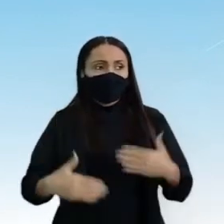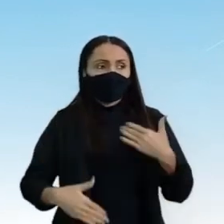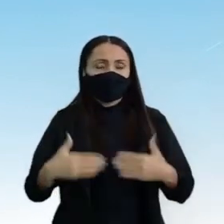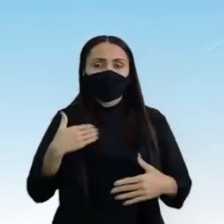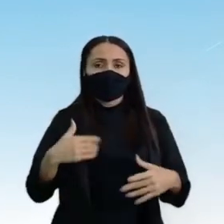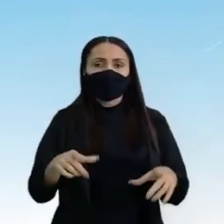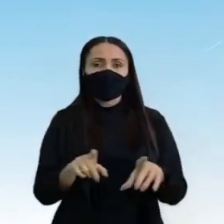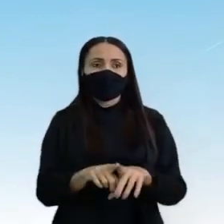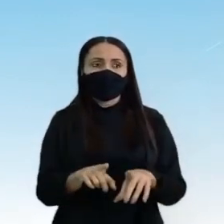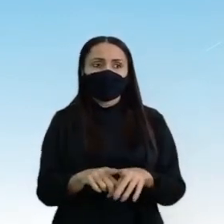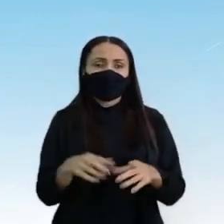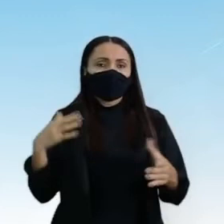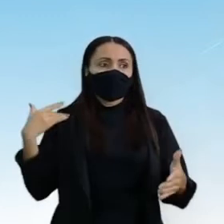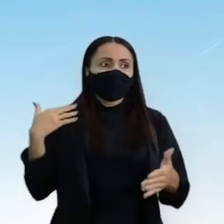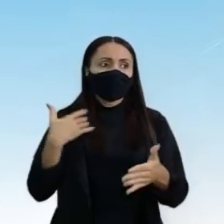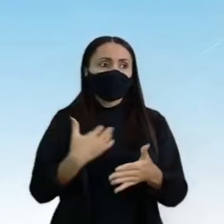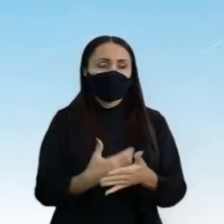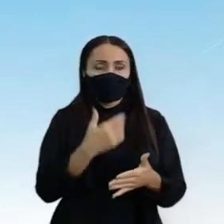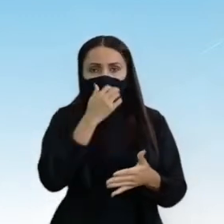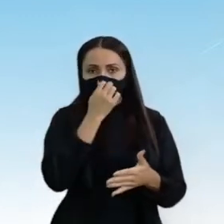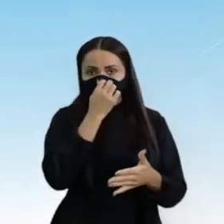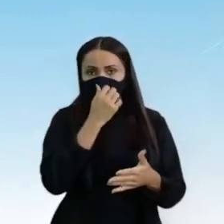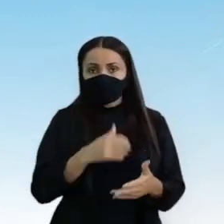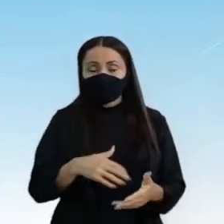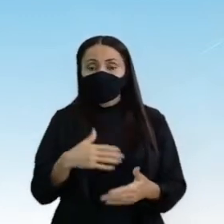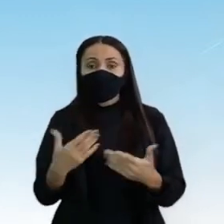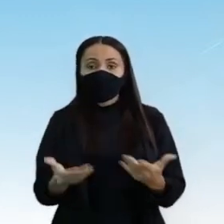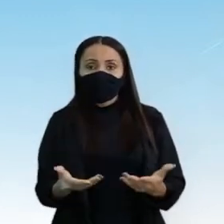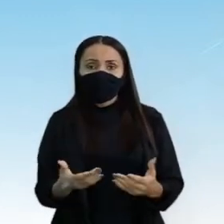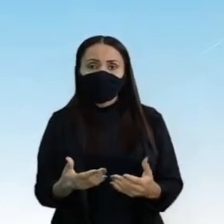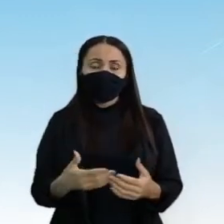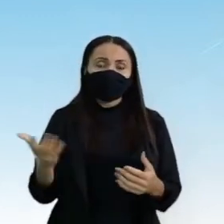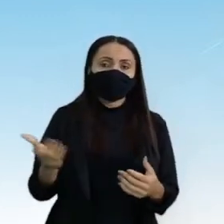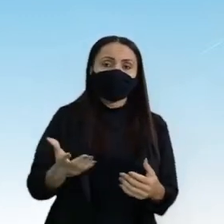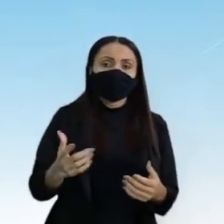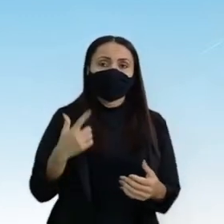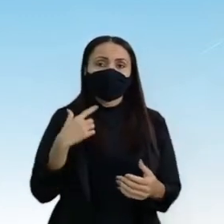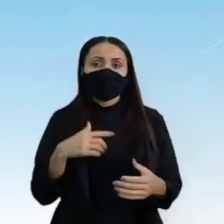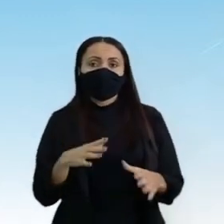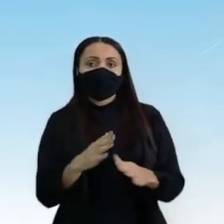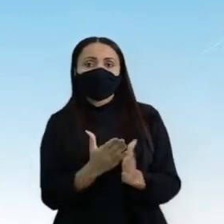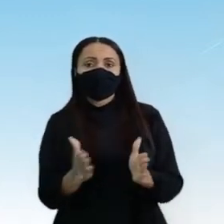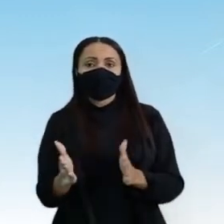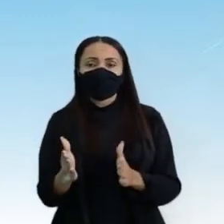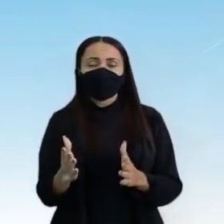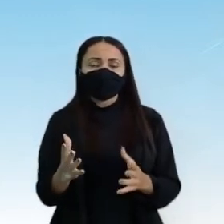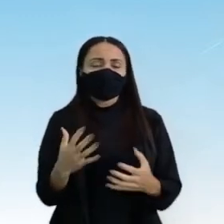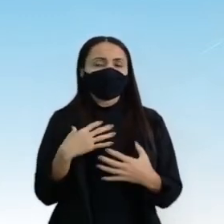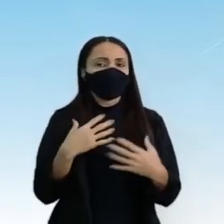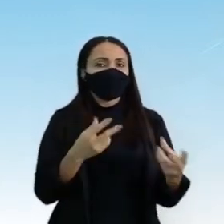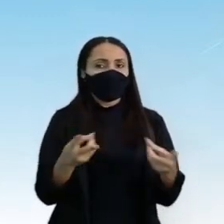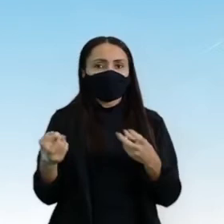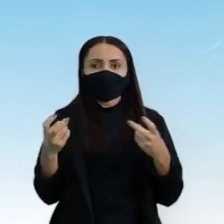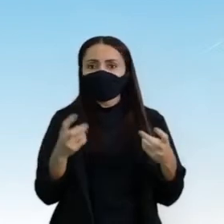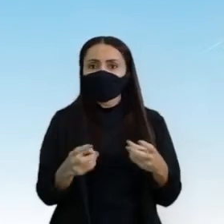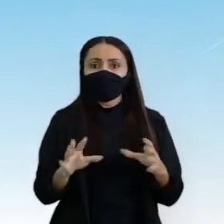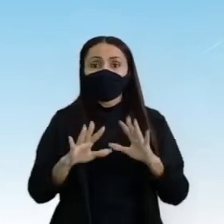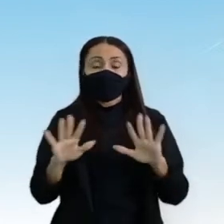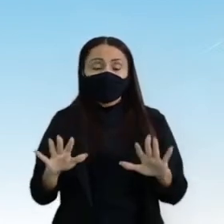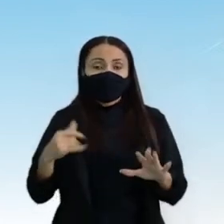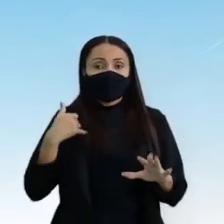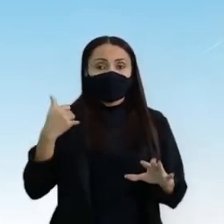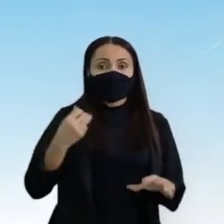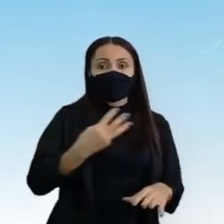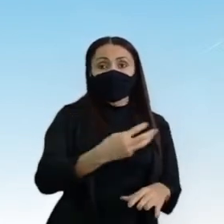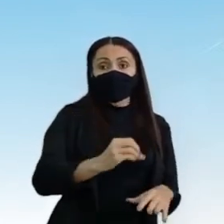talvez não tenha muito impacto, porque com o metabolismo acelerado, a gente não sente muitos efeitos colaterais da alimentação, mas aos 30,